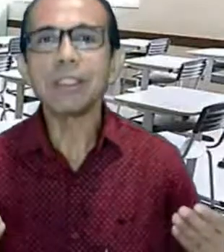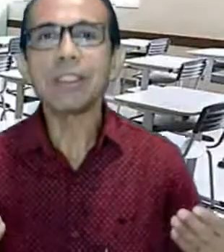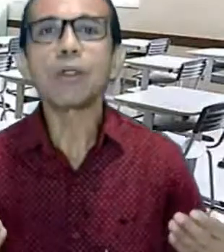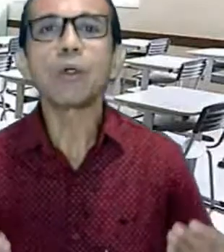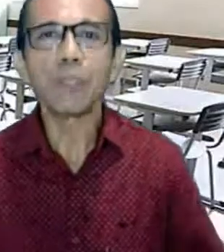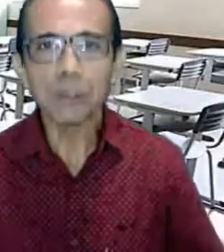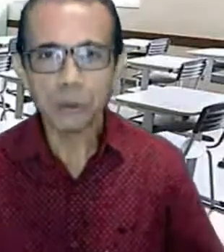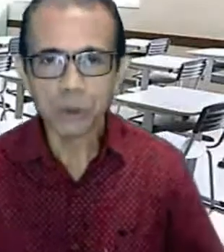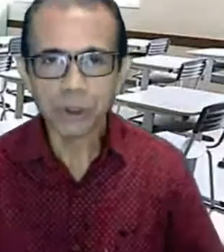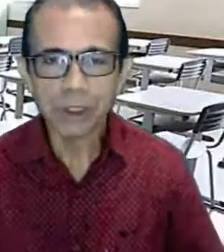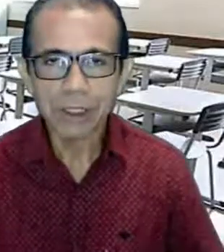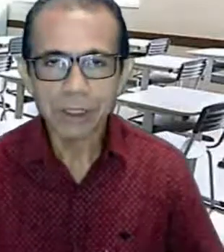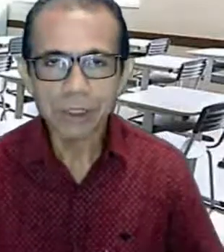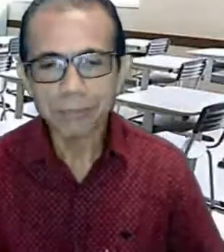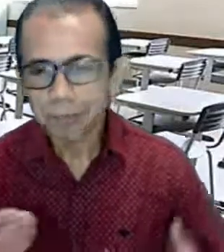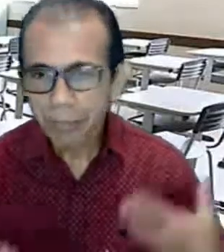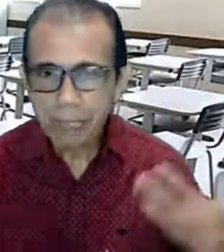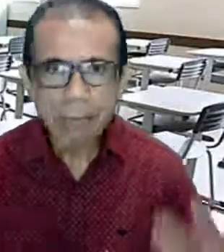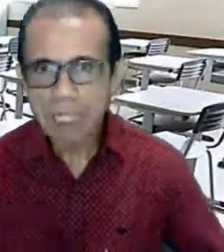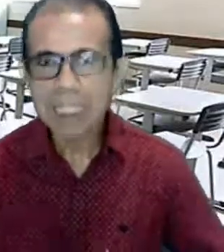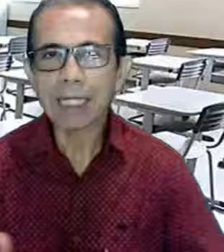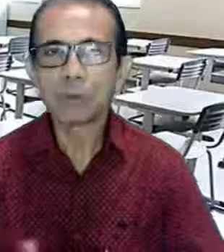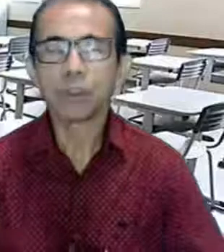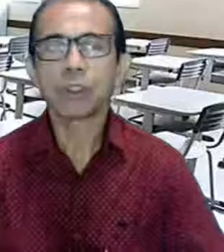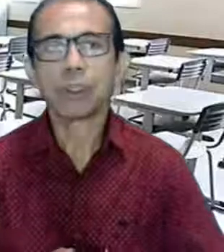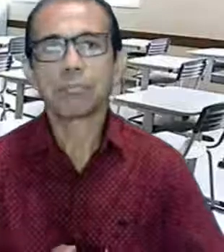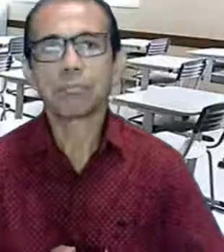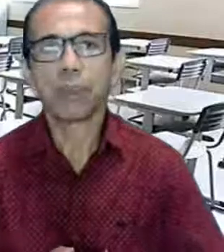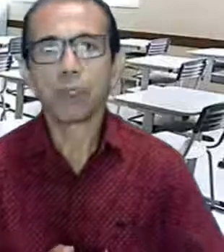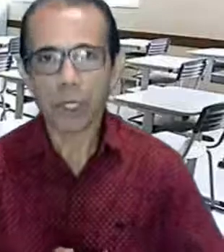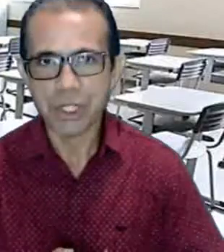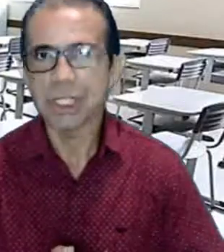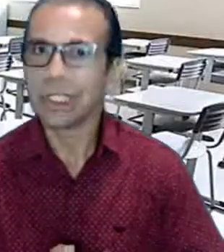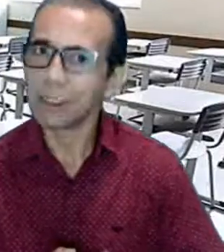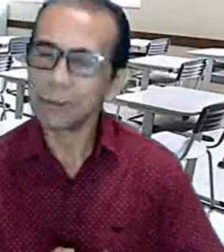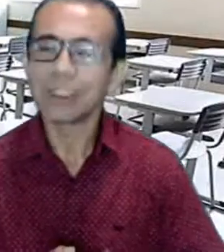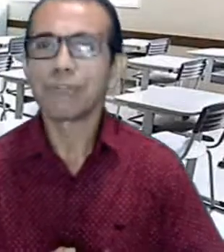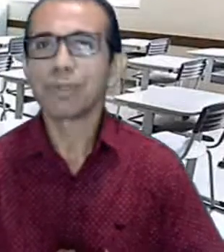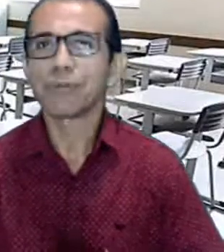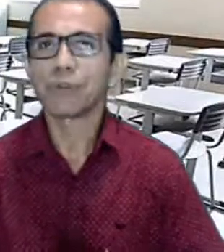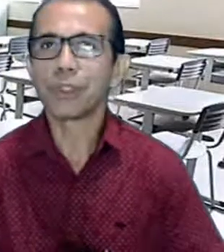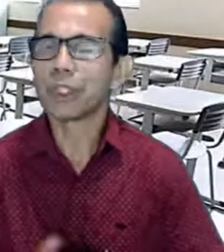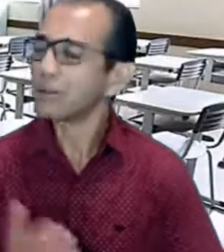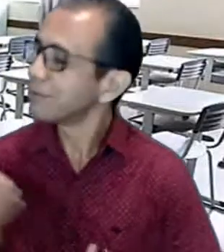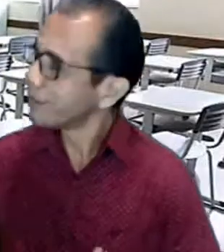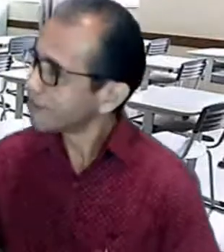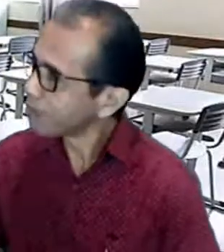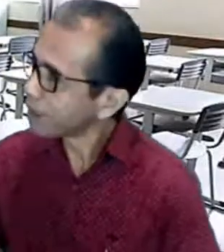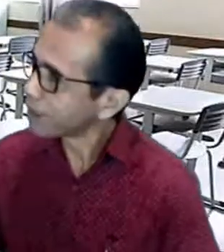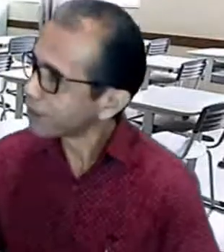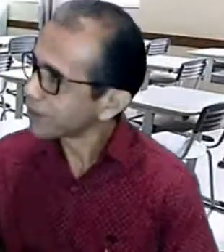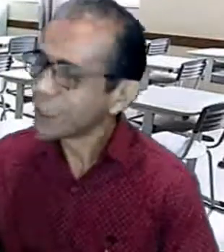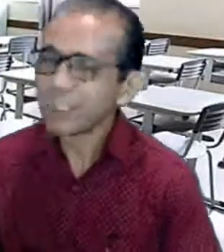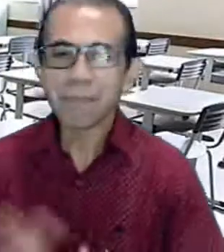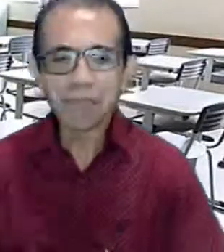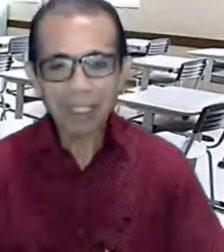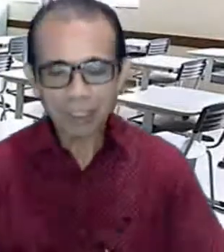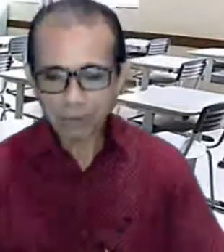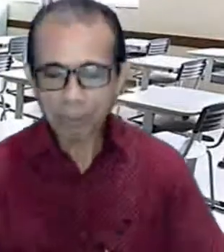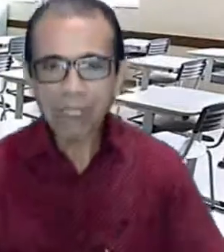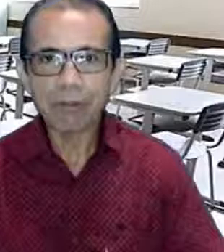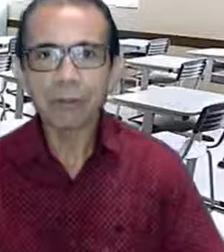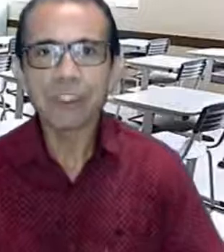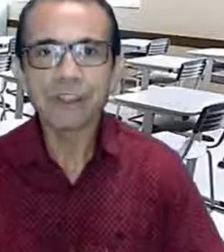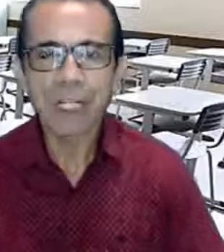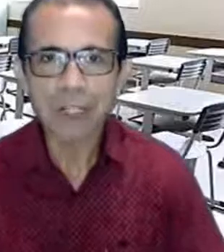sintam-se incluídos e abraçados por nós, eu e a professora Fabiana, ok? Então